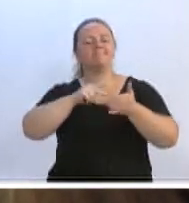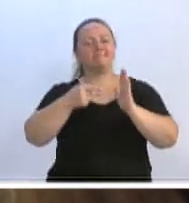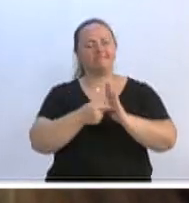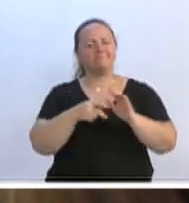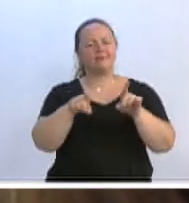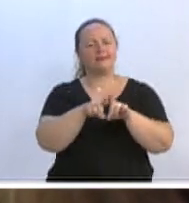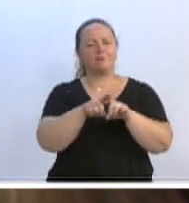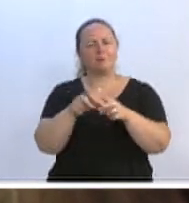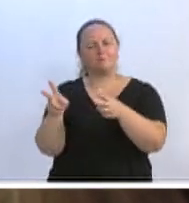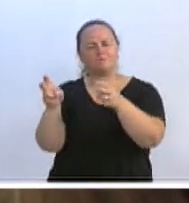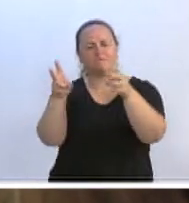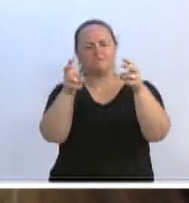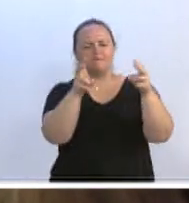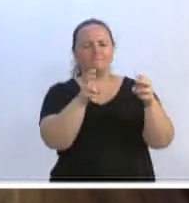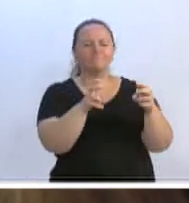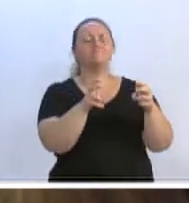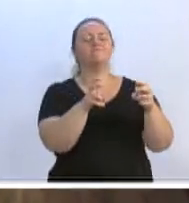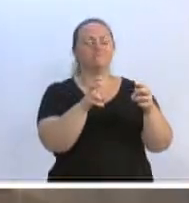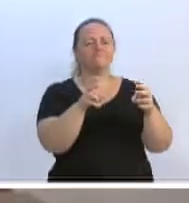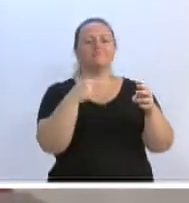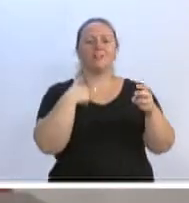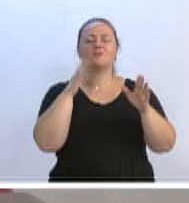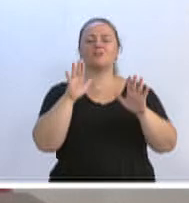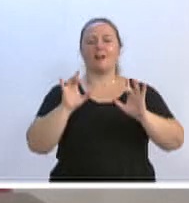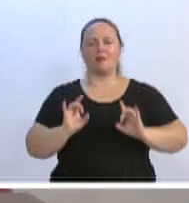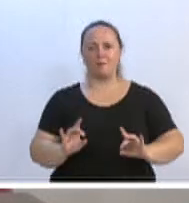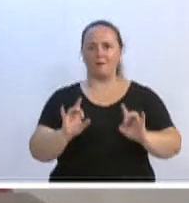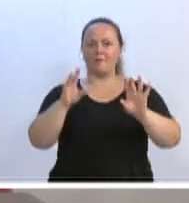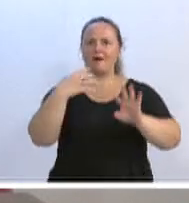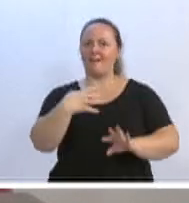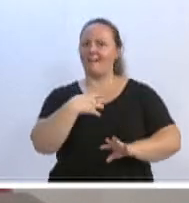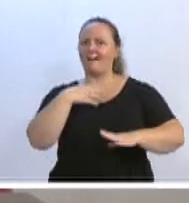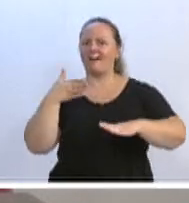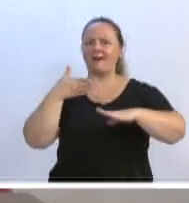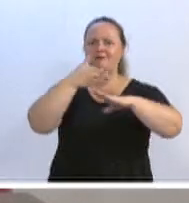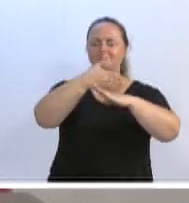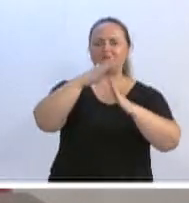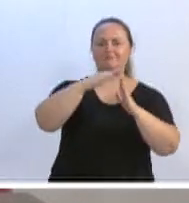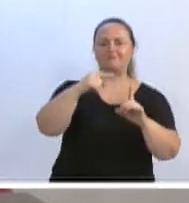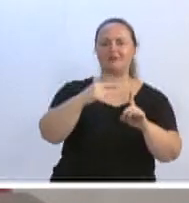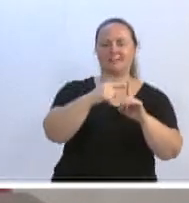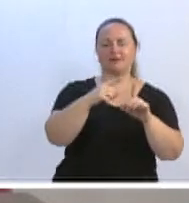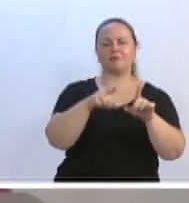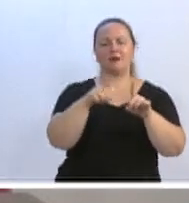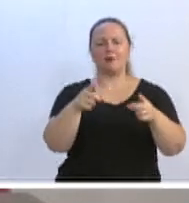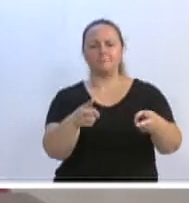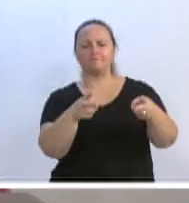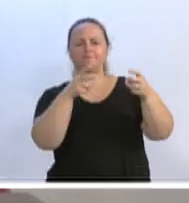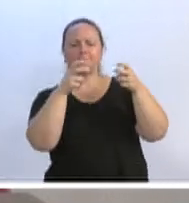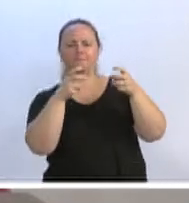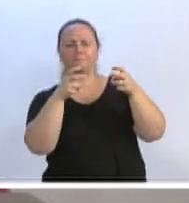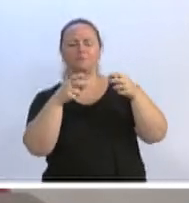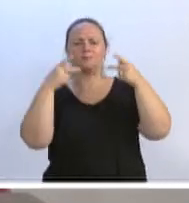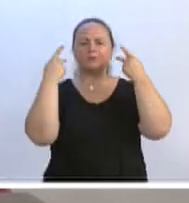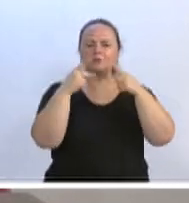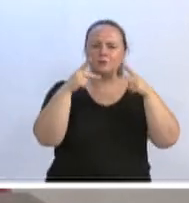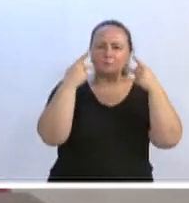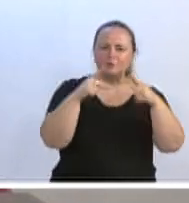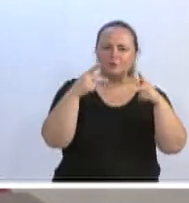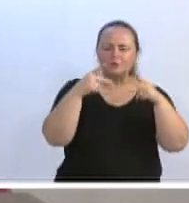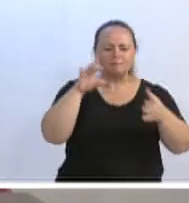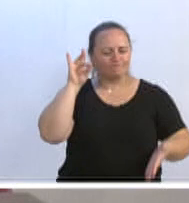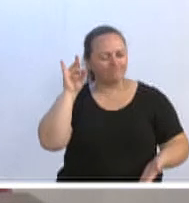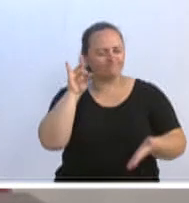nas vezes que eu visitei a igreja, que eu tive o privilégio de visitar a igreja, de perceber que a pregação da palavra de Deus é genuína